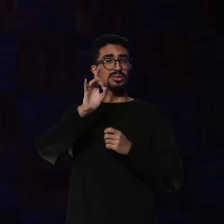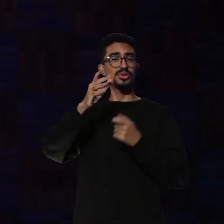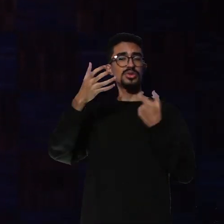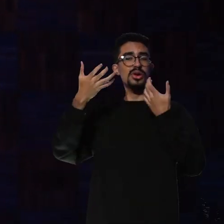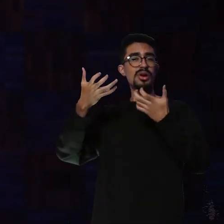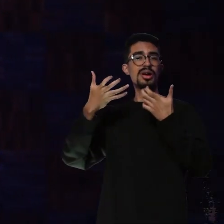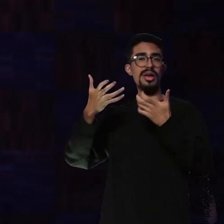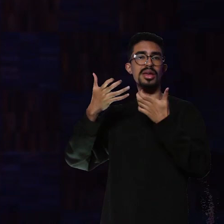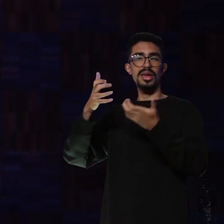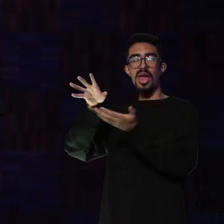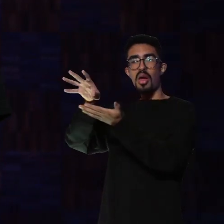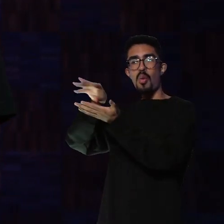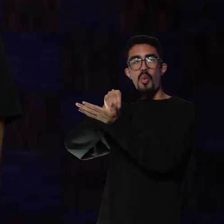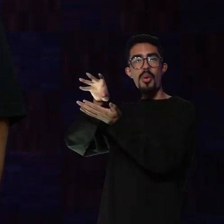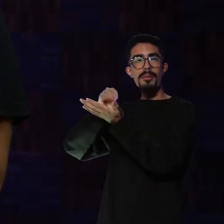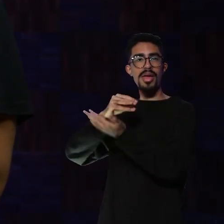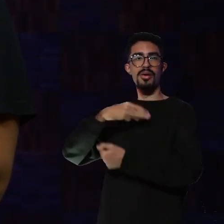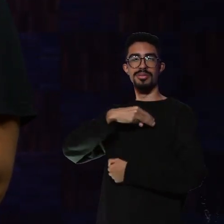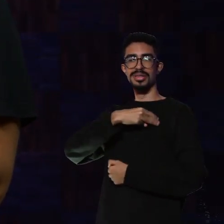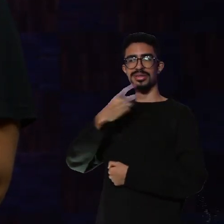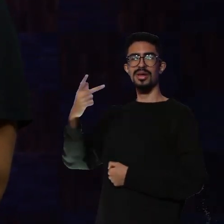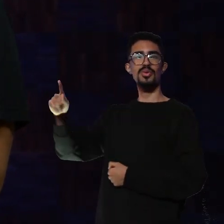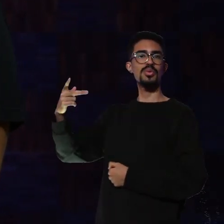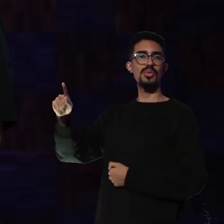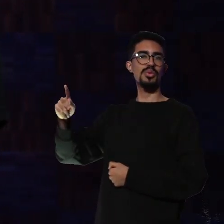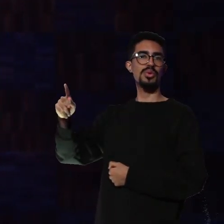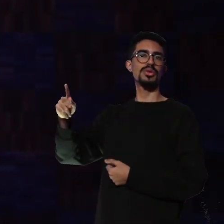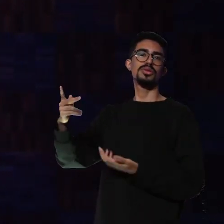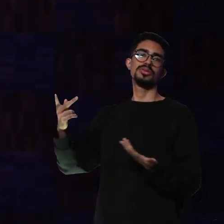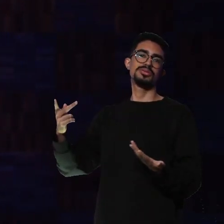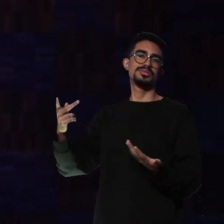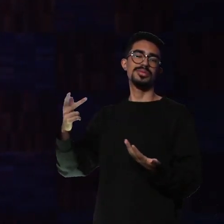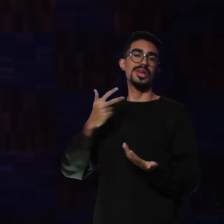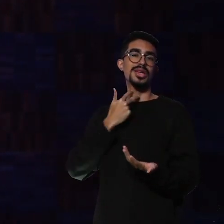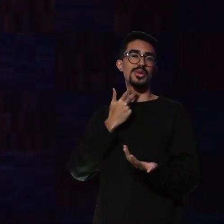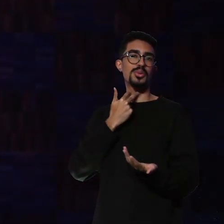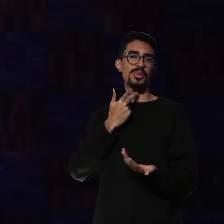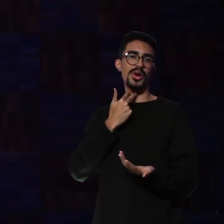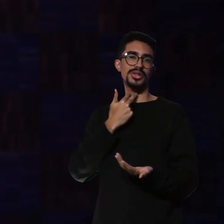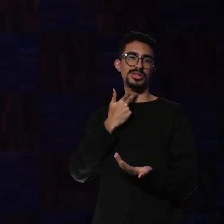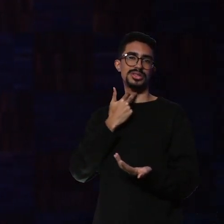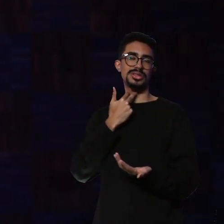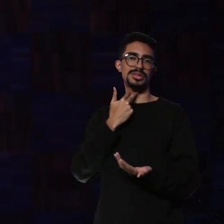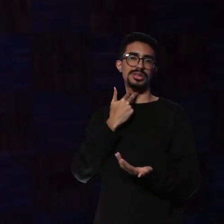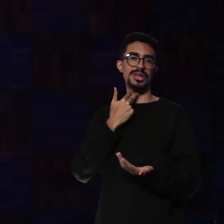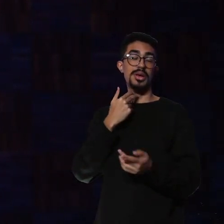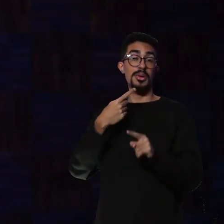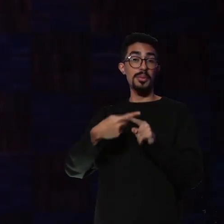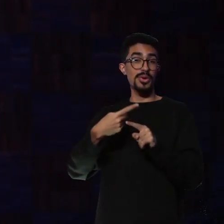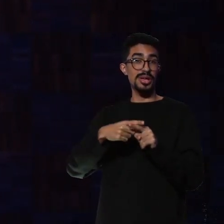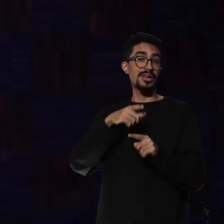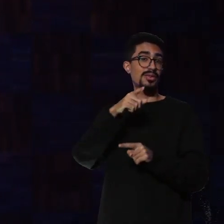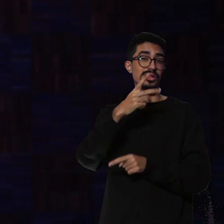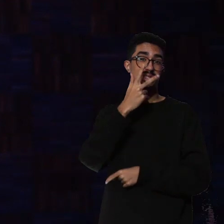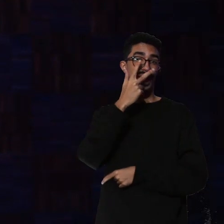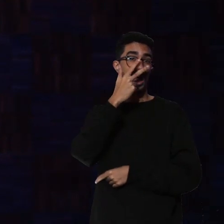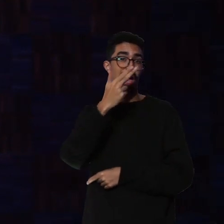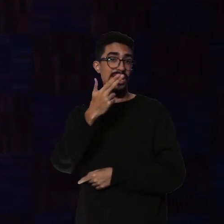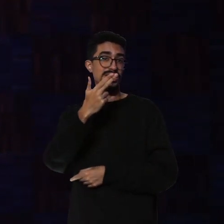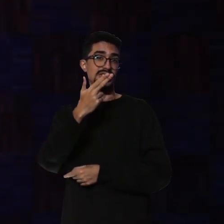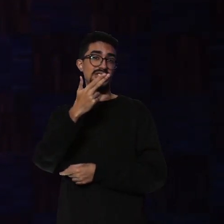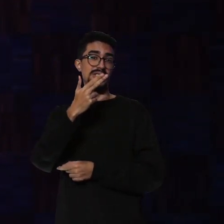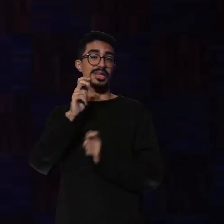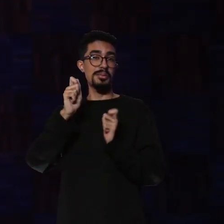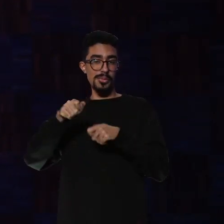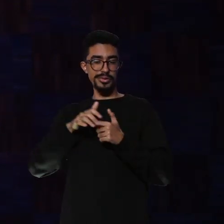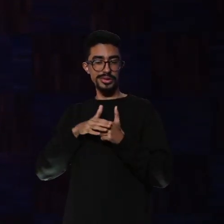estou negligenciando as bênçãos que Deus colocou sobre a minha vida, porque eu acho que é mais legal fazer igual o outro faz, e